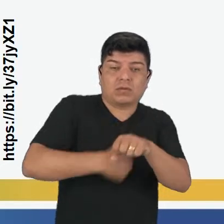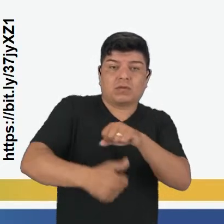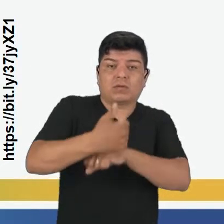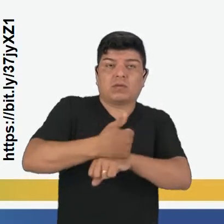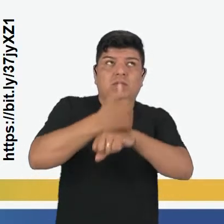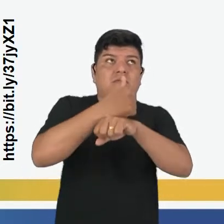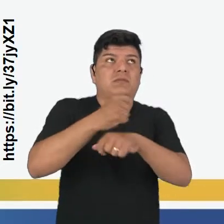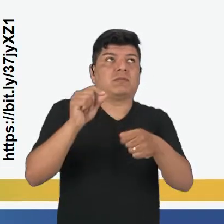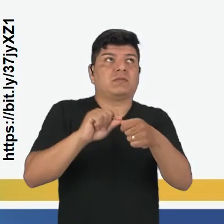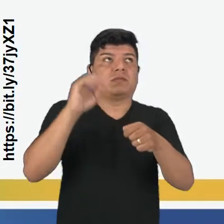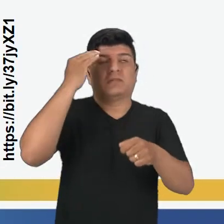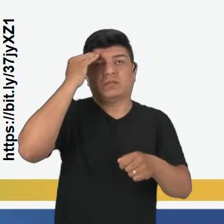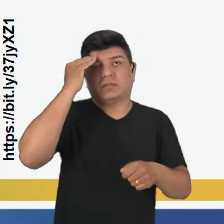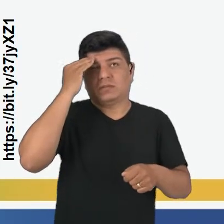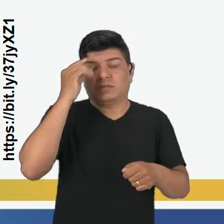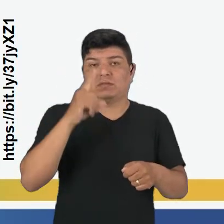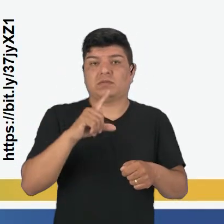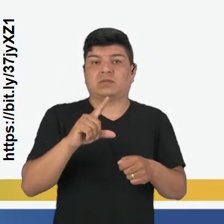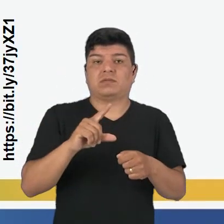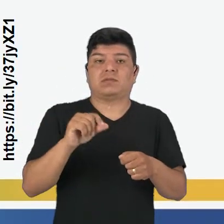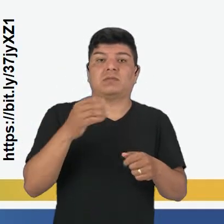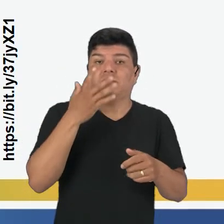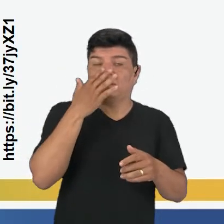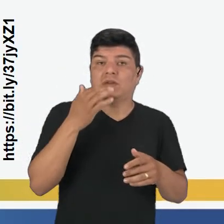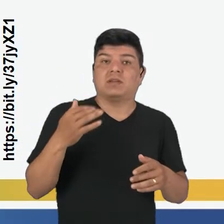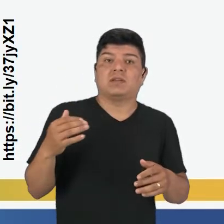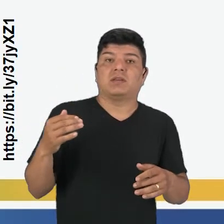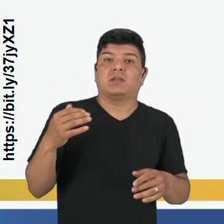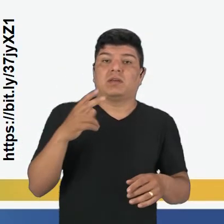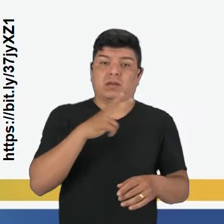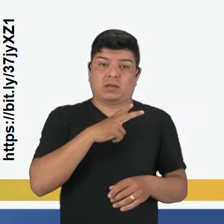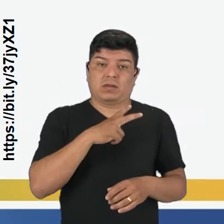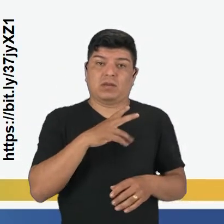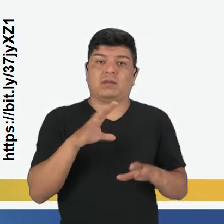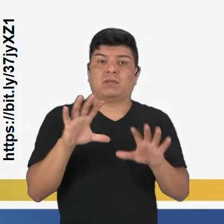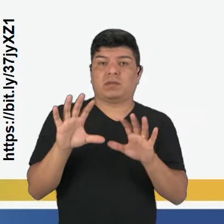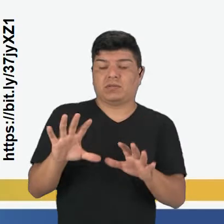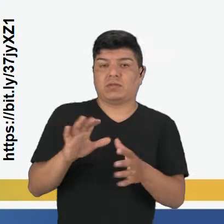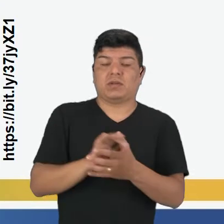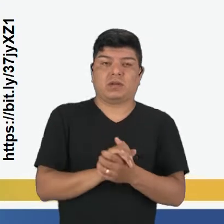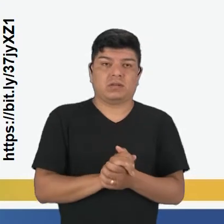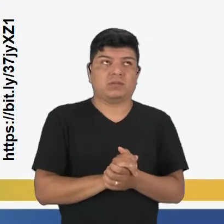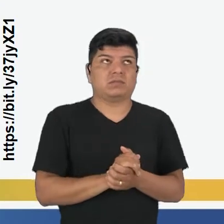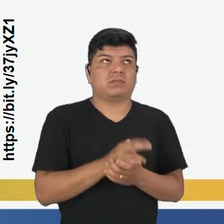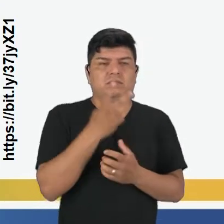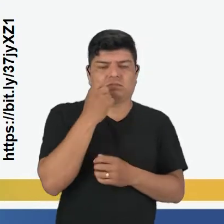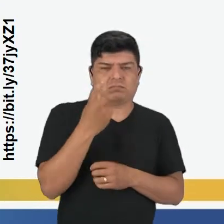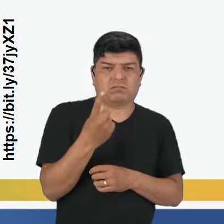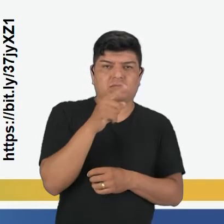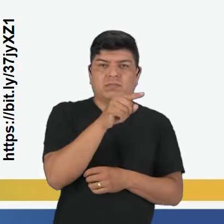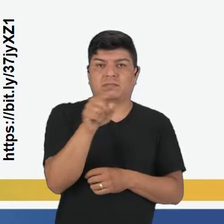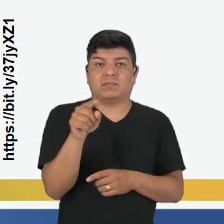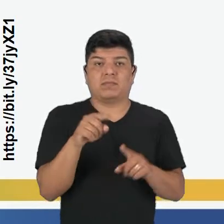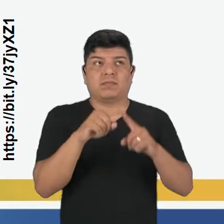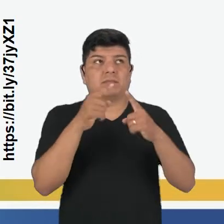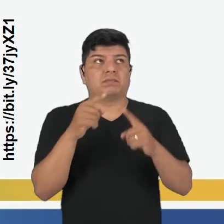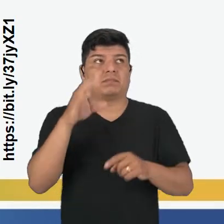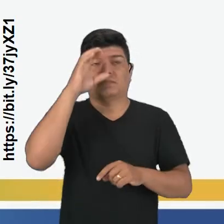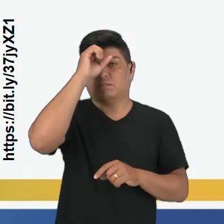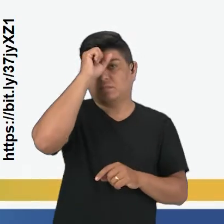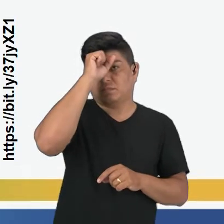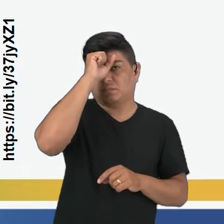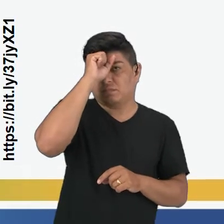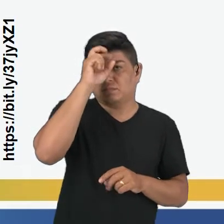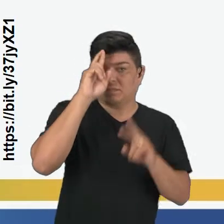te fazer entender e você vai ter familiaridade com essa religião que soa estranha para você, mas você vai